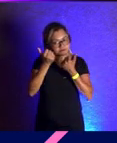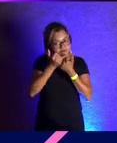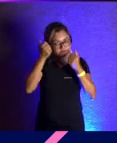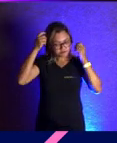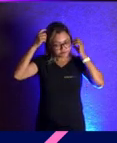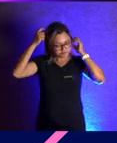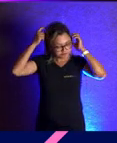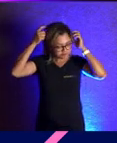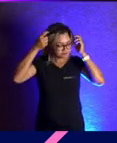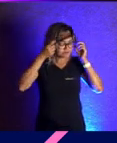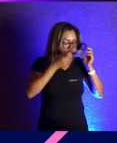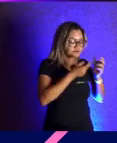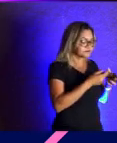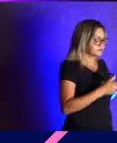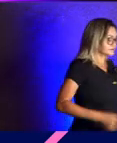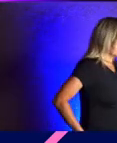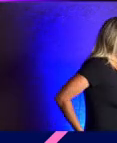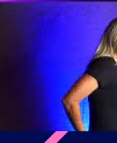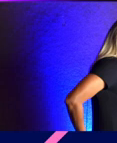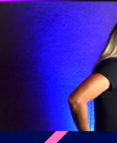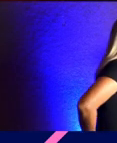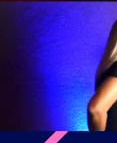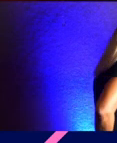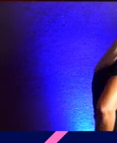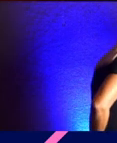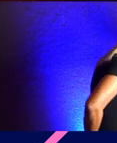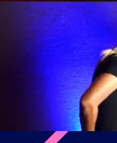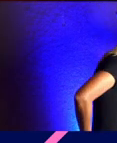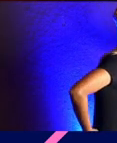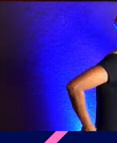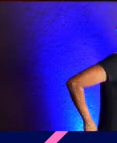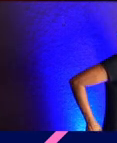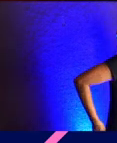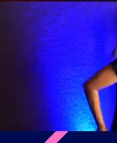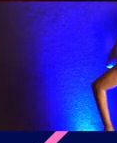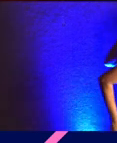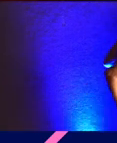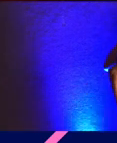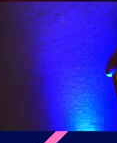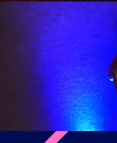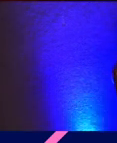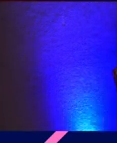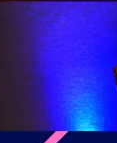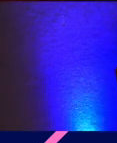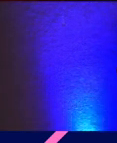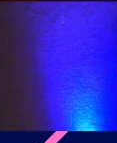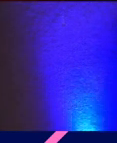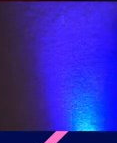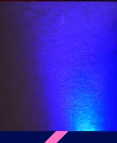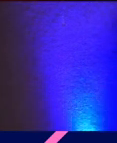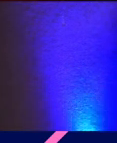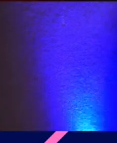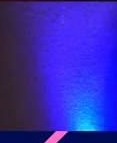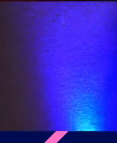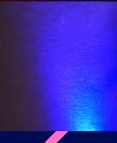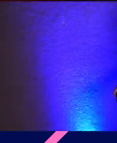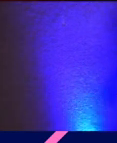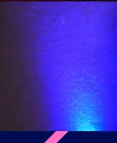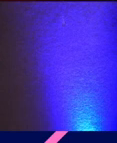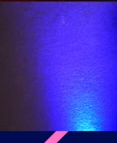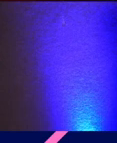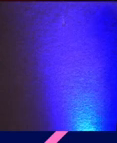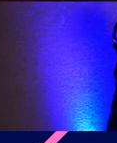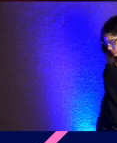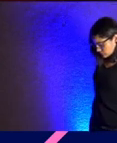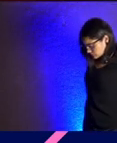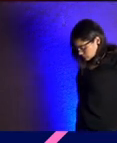da sociedade e da polícia, né? Então, e até por isso também que é algo tão invisível, porque há uma percepção da